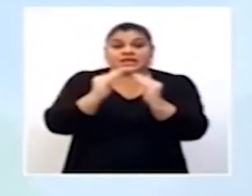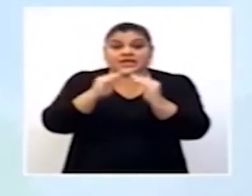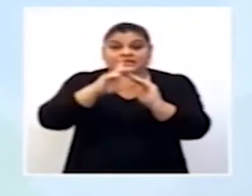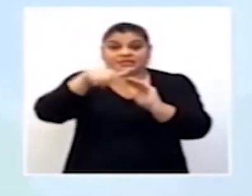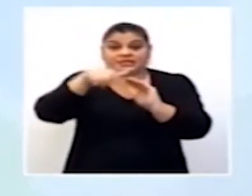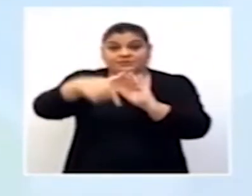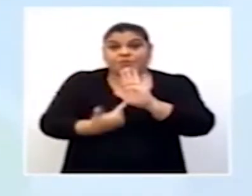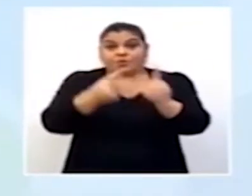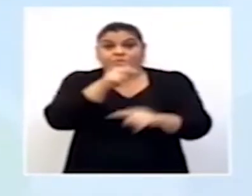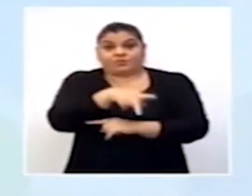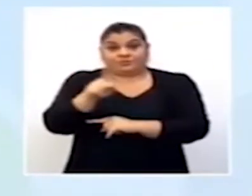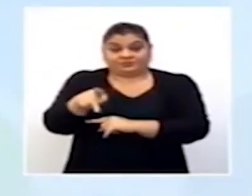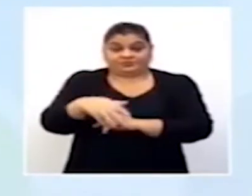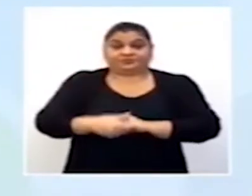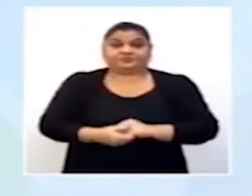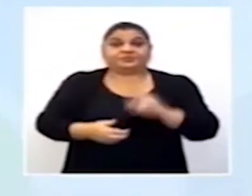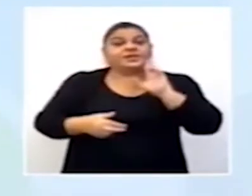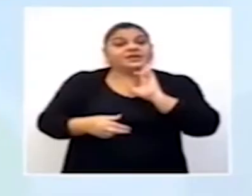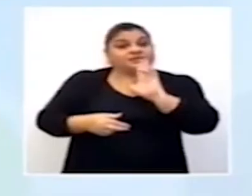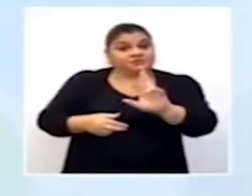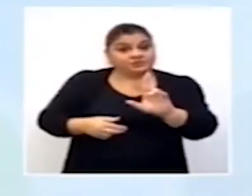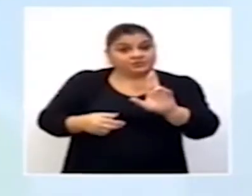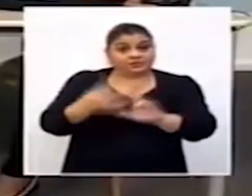mostrarem para o professor